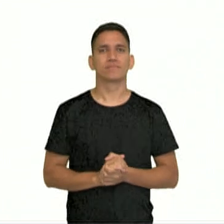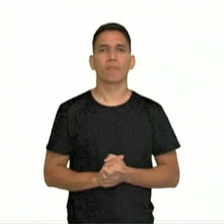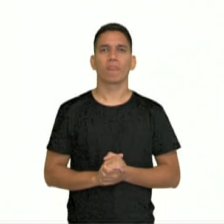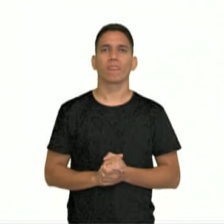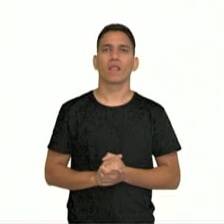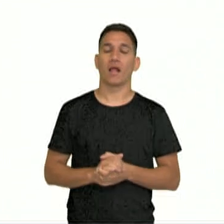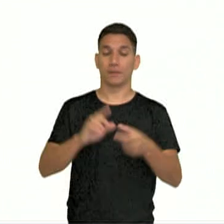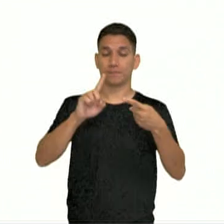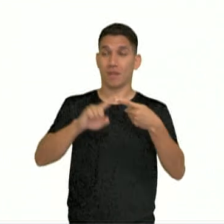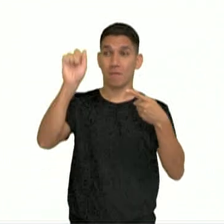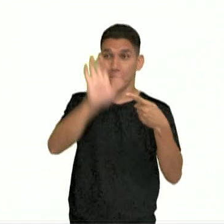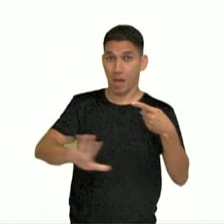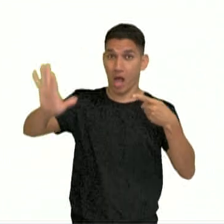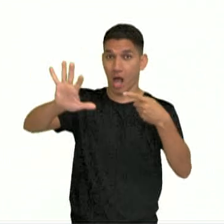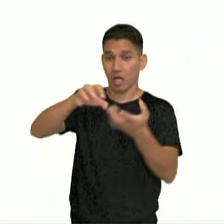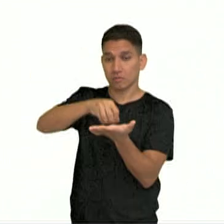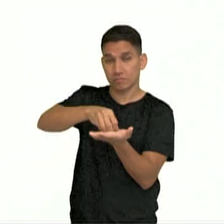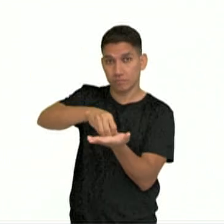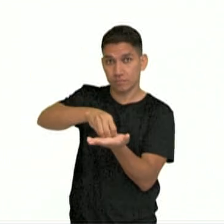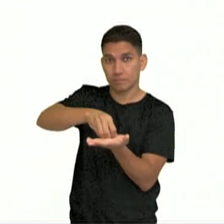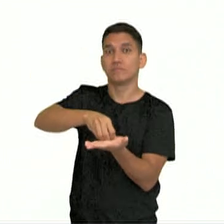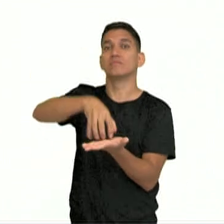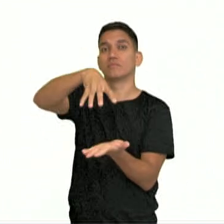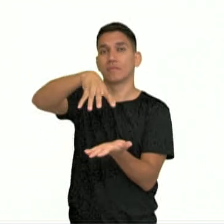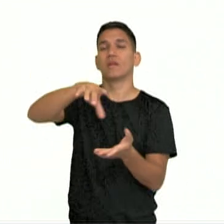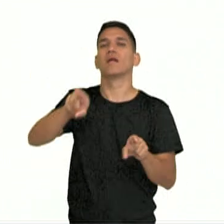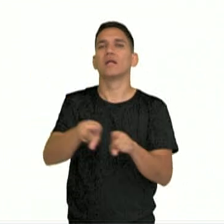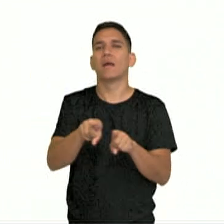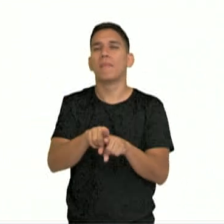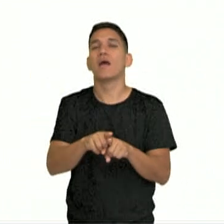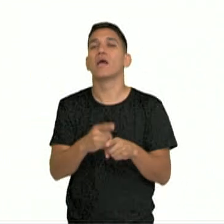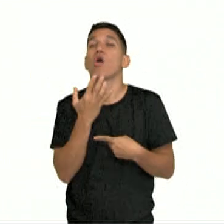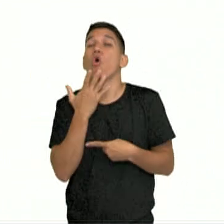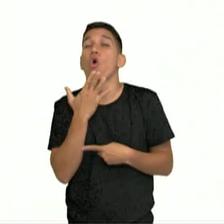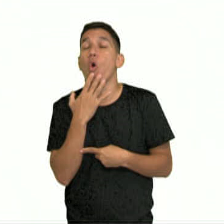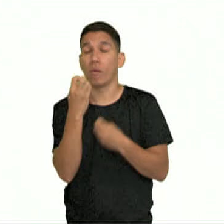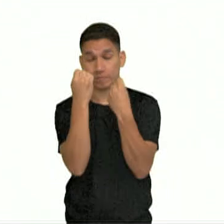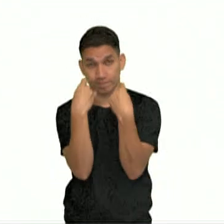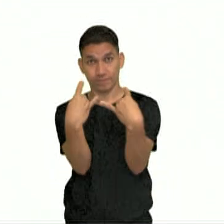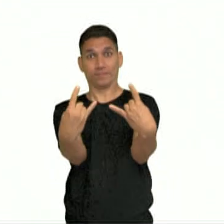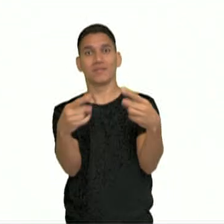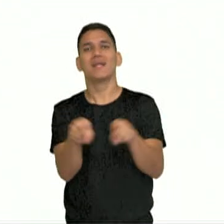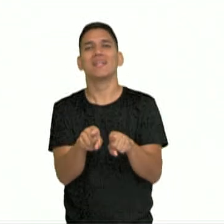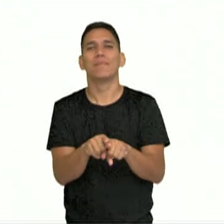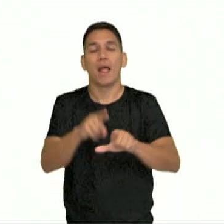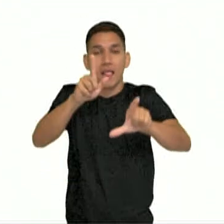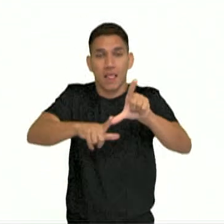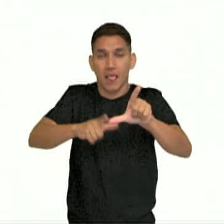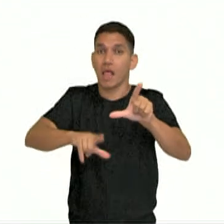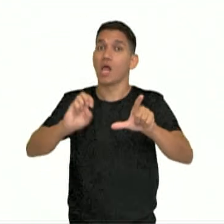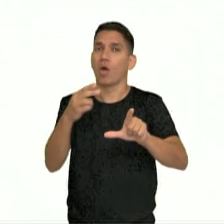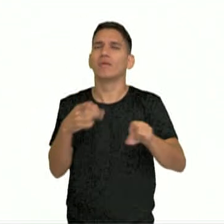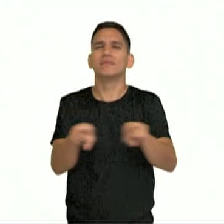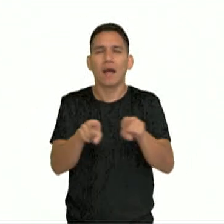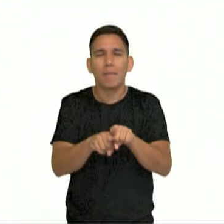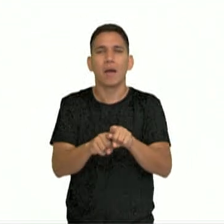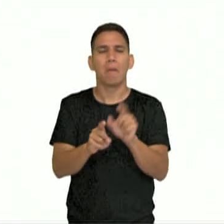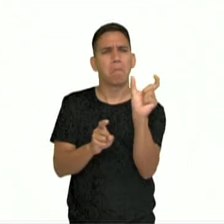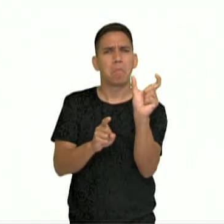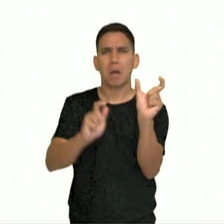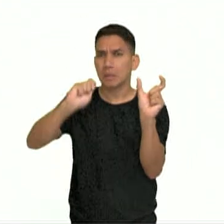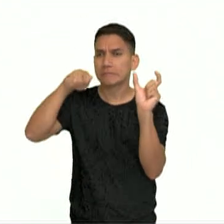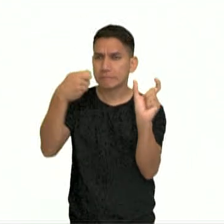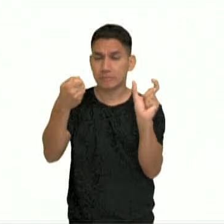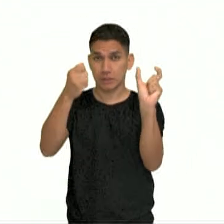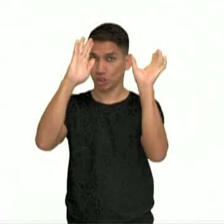Figuras geométricas, cores vibrantes, letras e palavras simples e diretas. Olha só, aqui